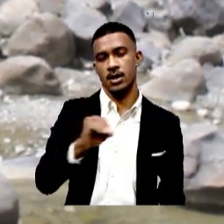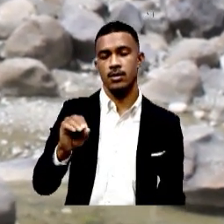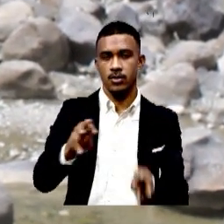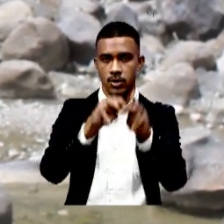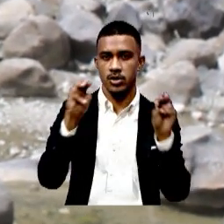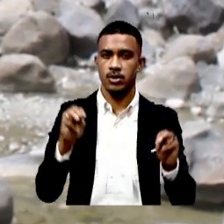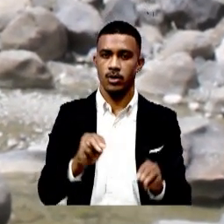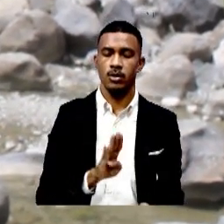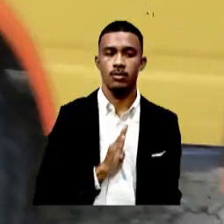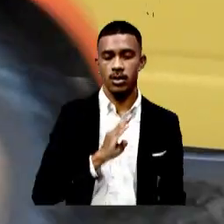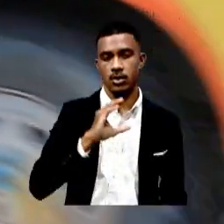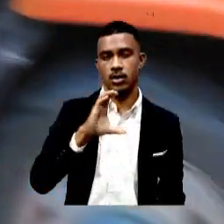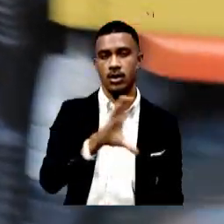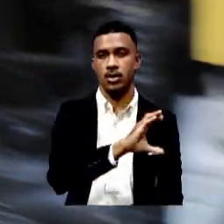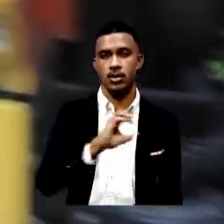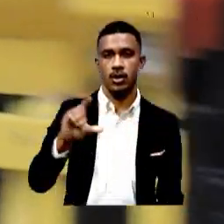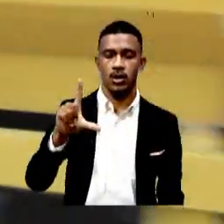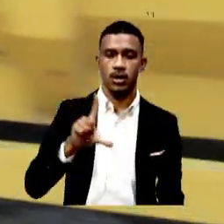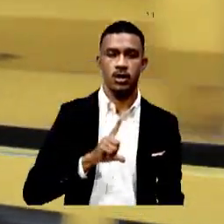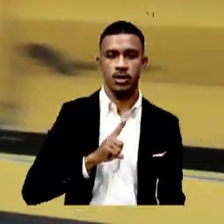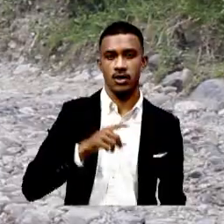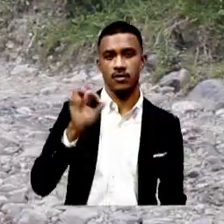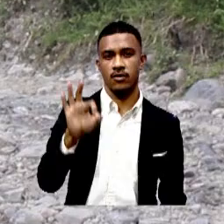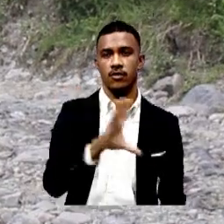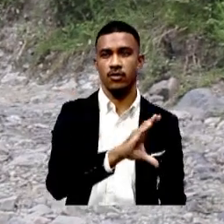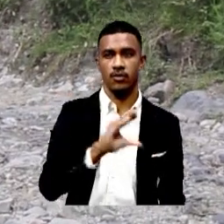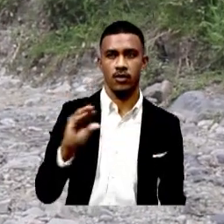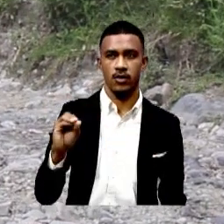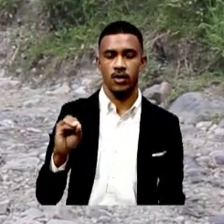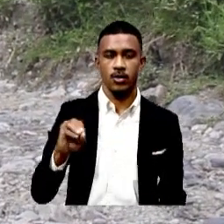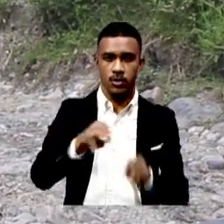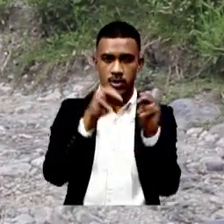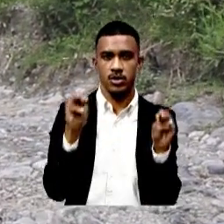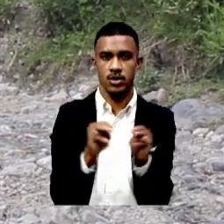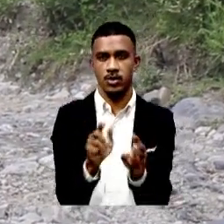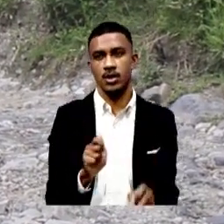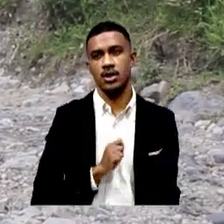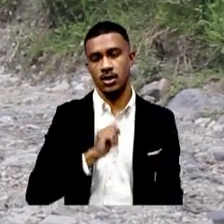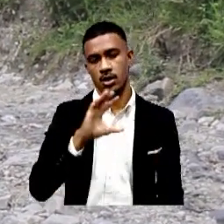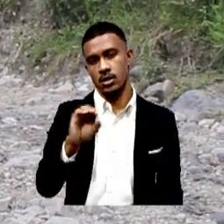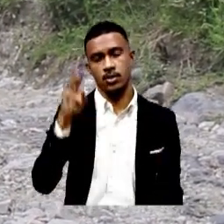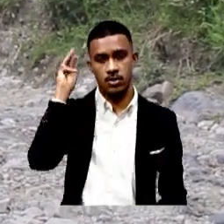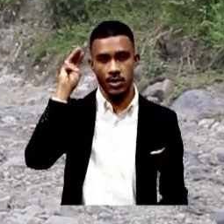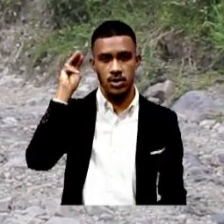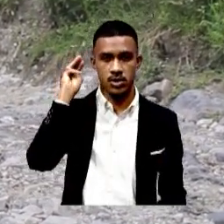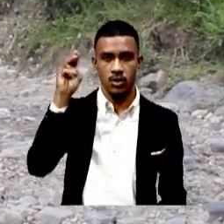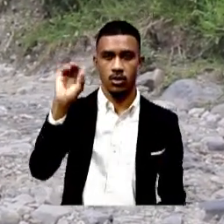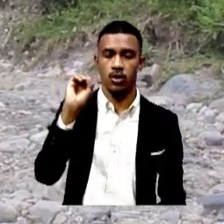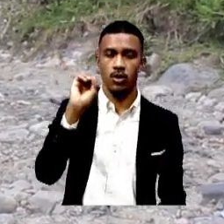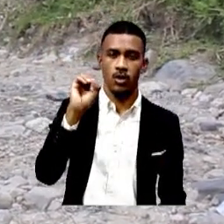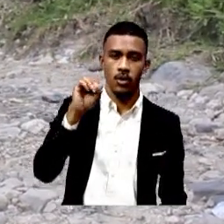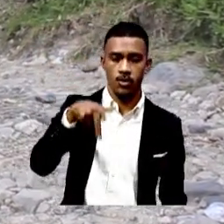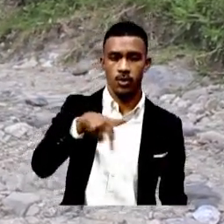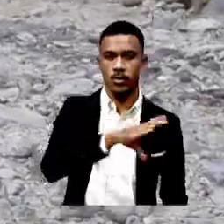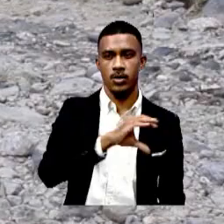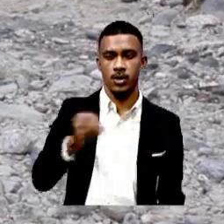Bocau, no Mocestrar, ligação Letefó, posto administrativo Ratubilico, município Ainaro. Ministro das Obras Públicas Abel Pires informa,